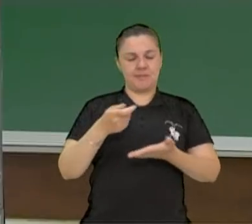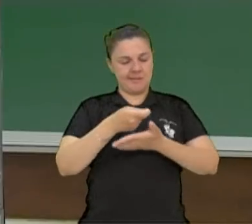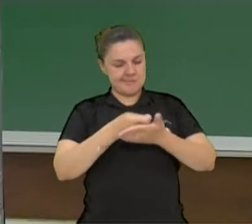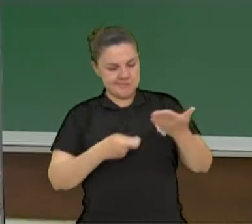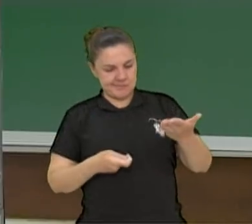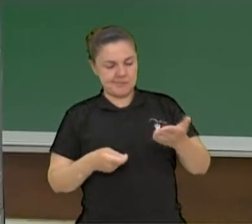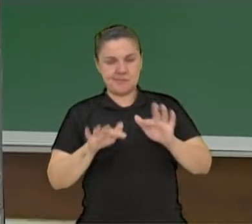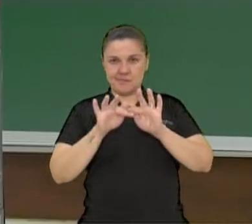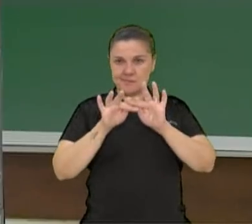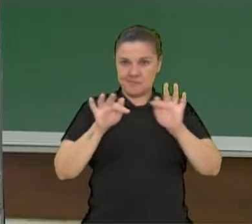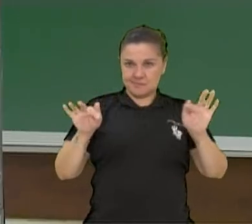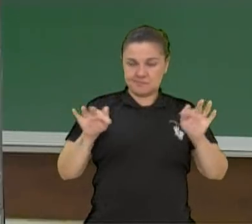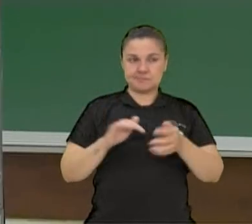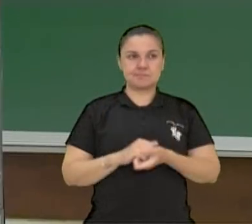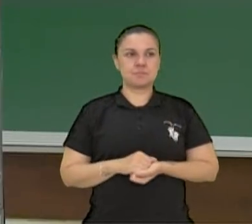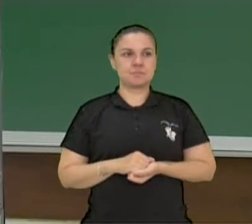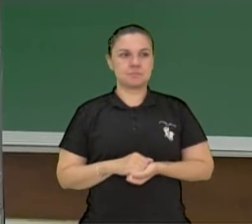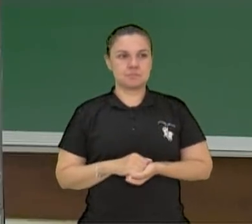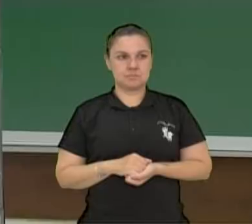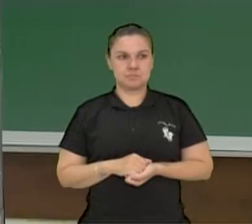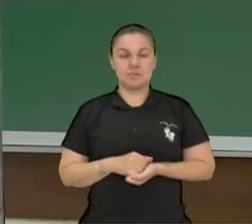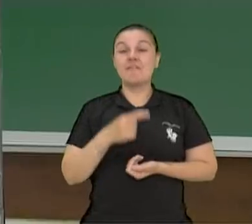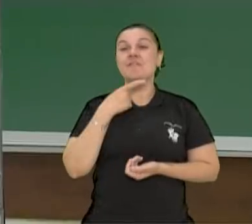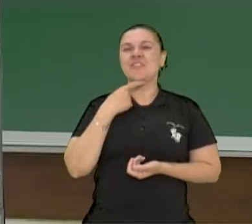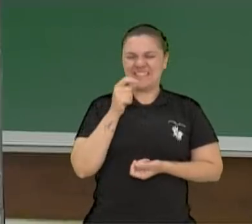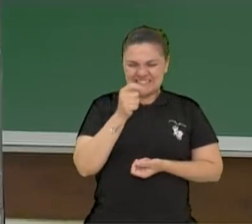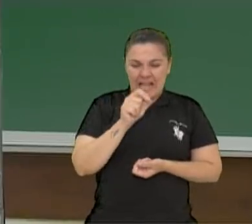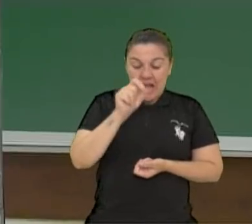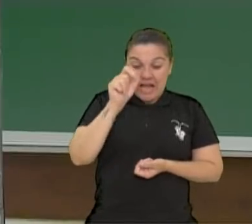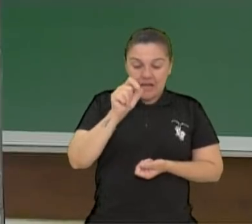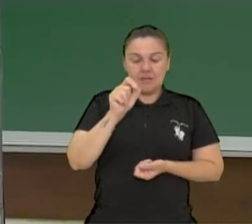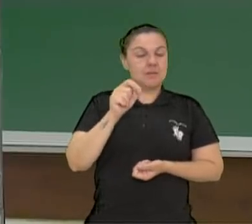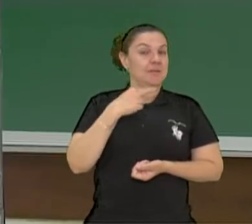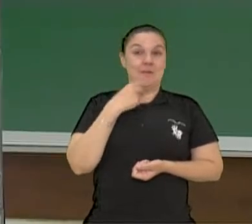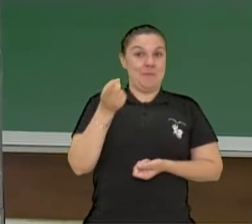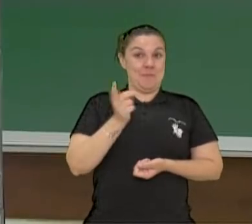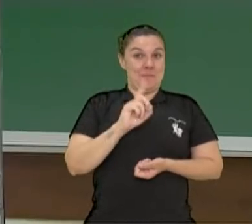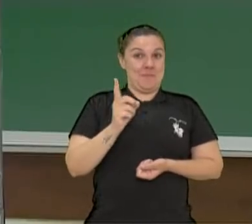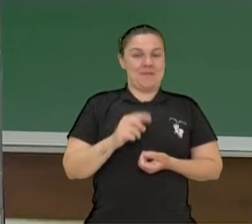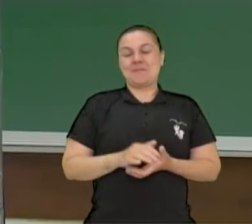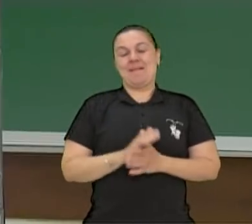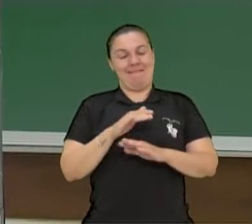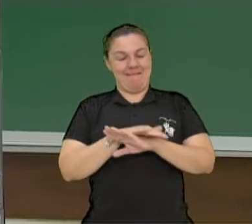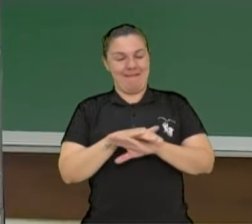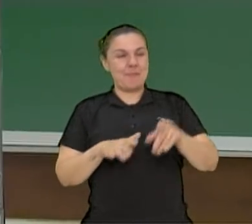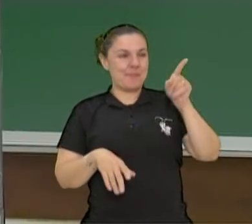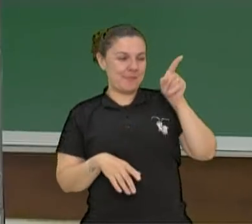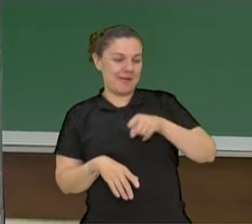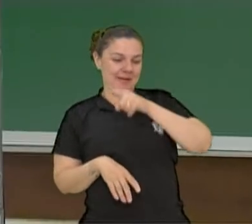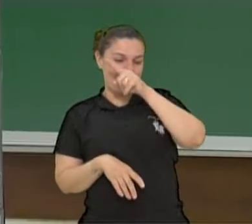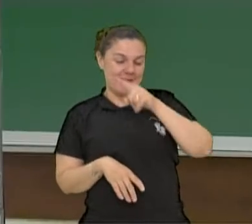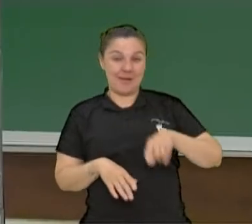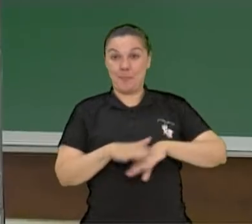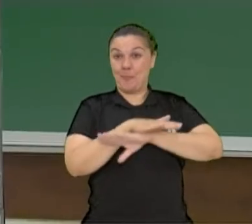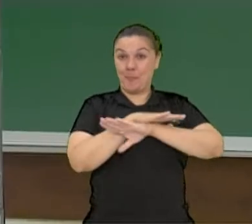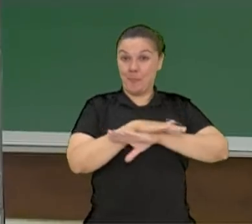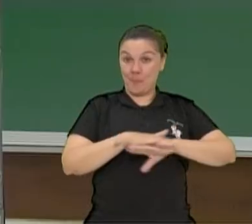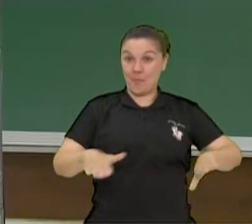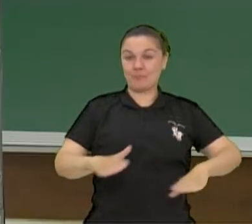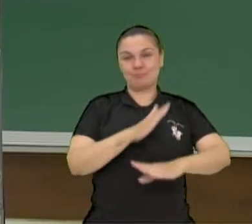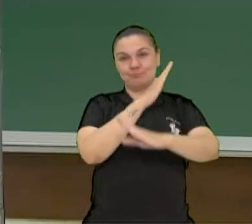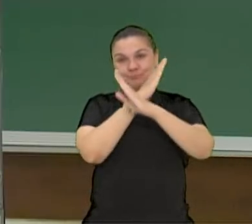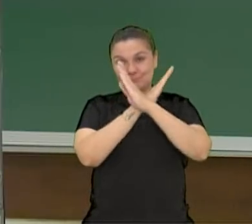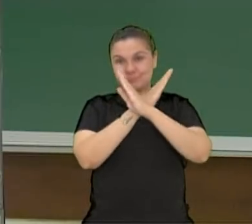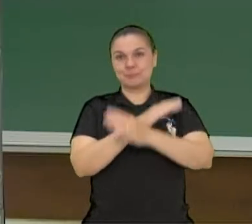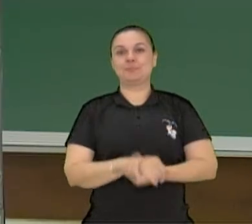palavras dentro de uma frase, né, dá aquela tentação, vou colocar um acento circunflexo aqui, mas não se utiliza mais, o acento circunflexo dessas